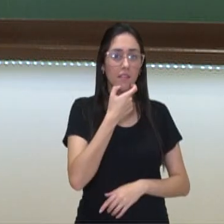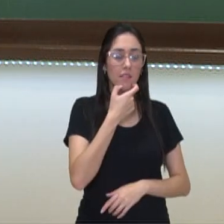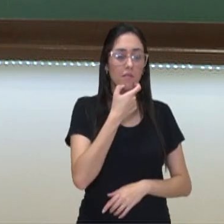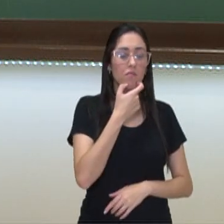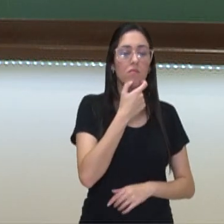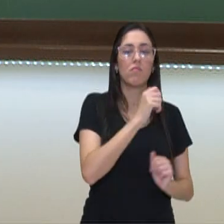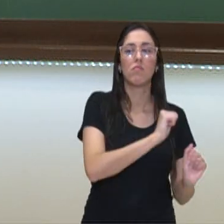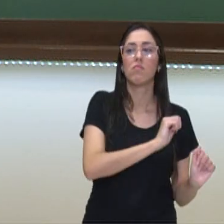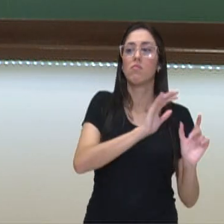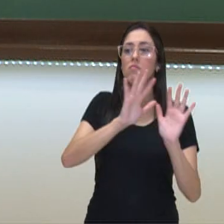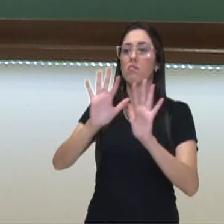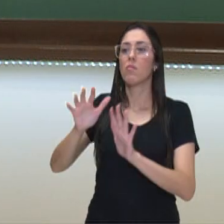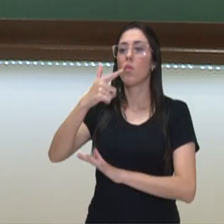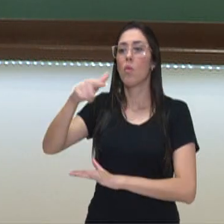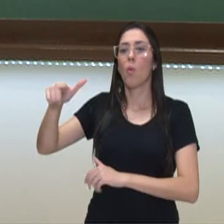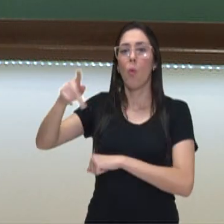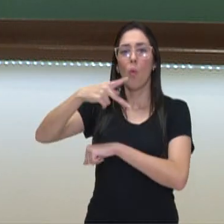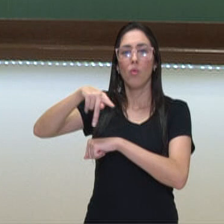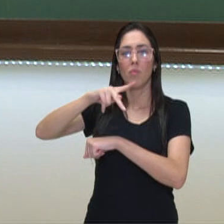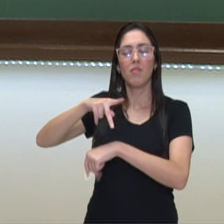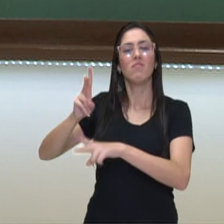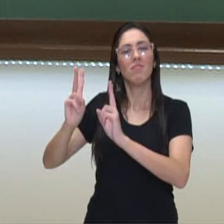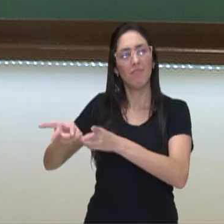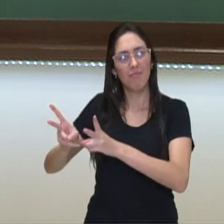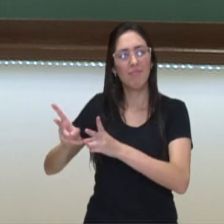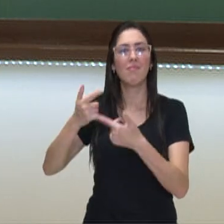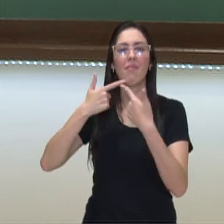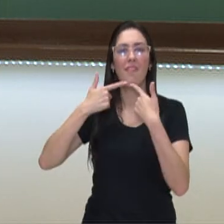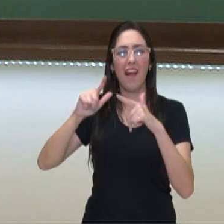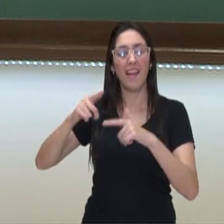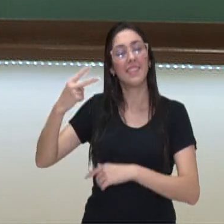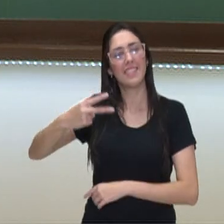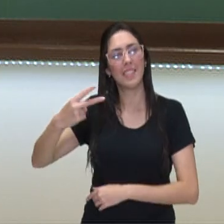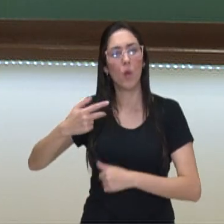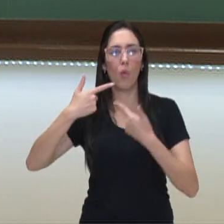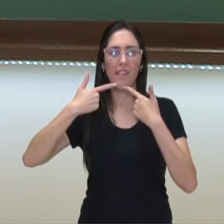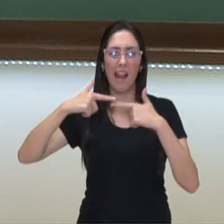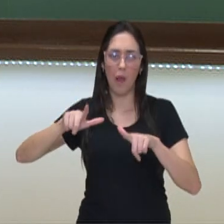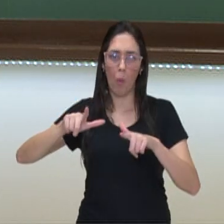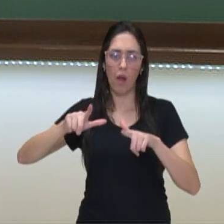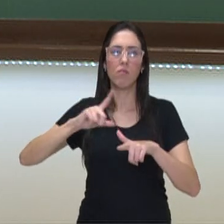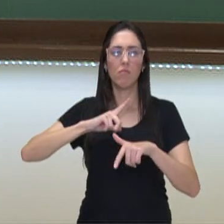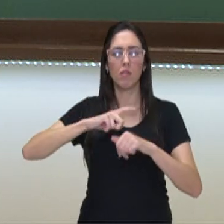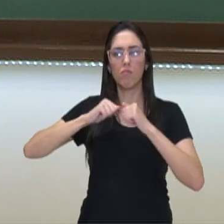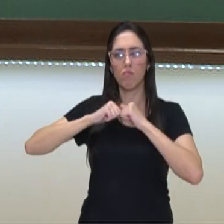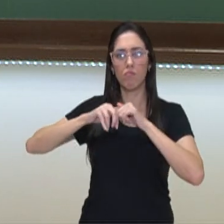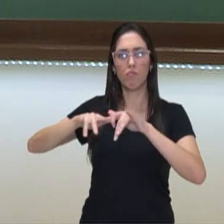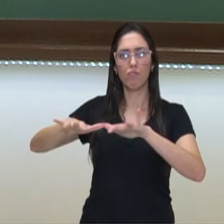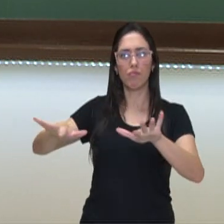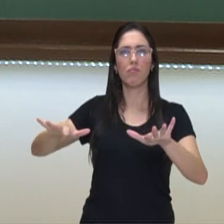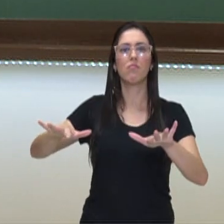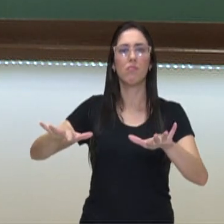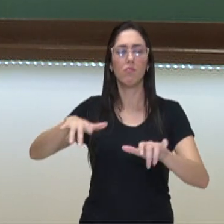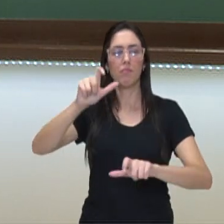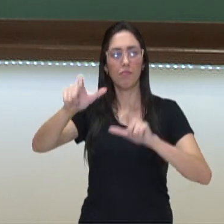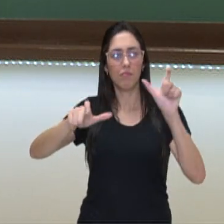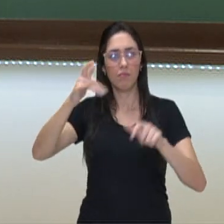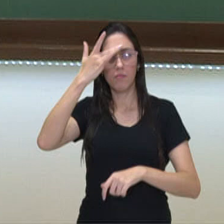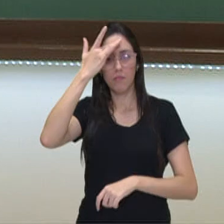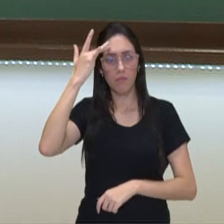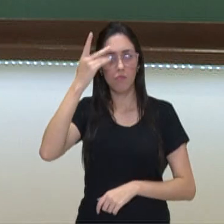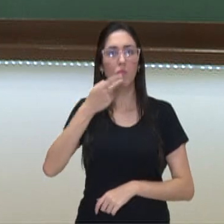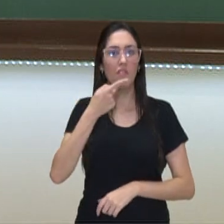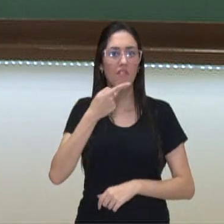inglês para lá e ele acabou se fixando como uma segunda língua, né? Então teve uma variedade muito grande de pessoas falando o inglês